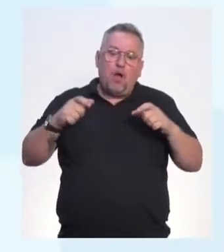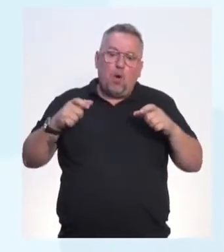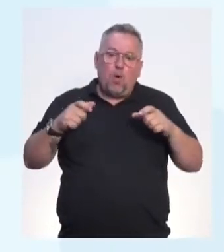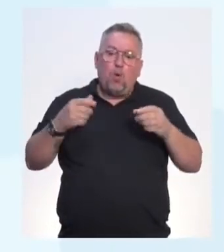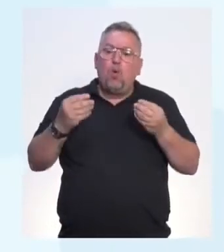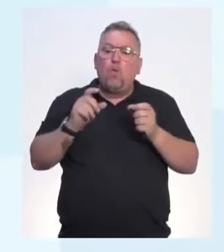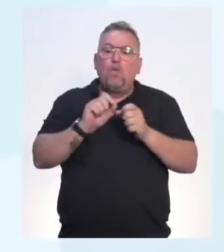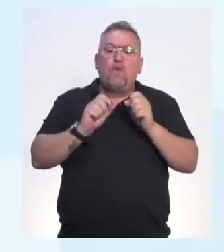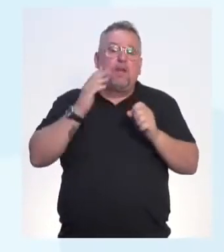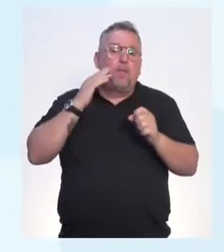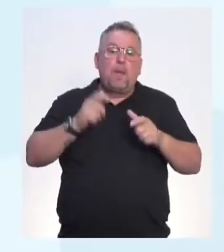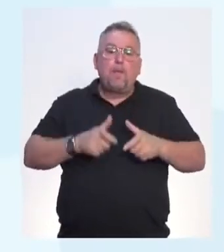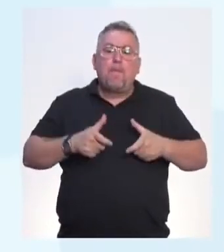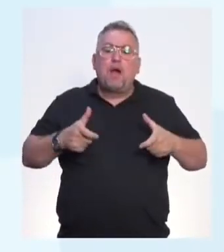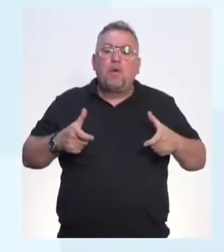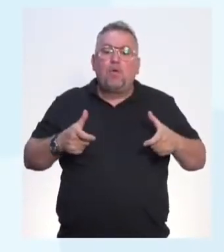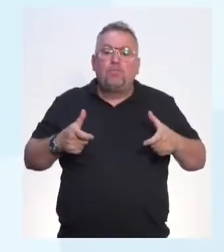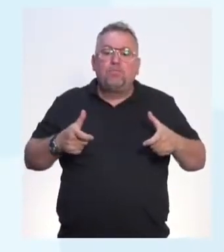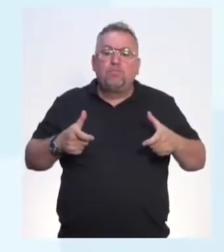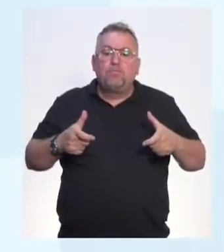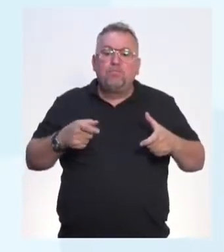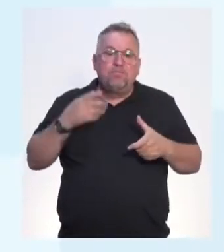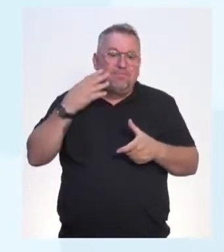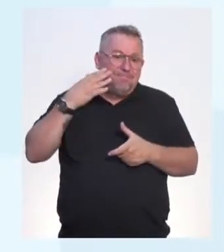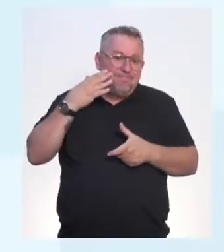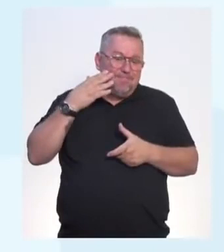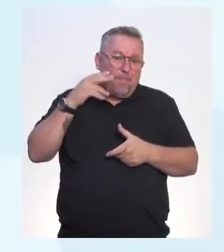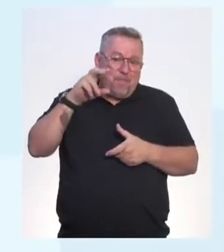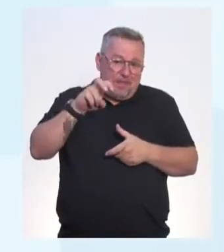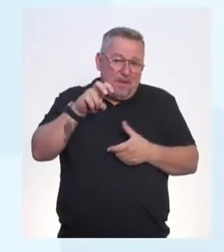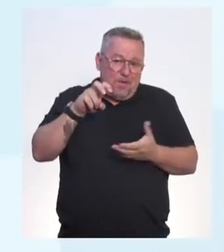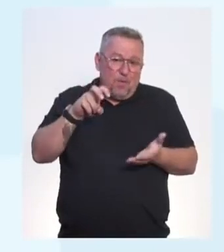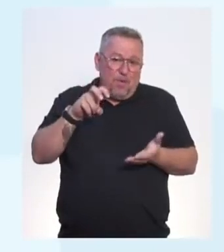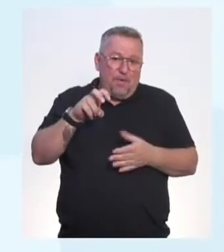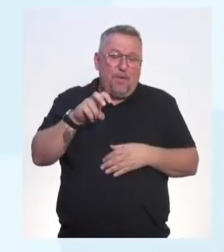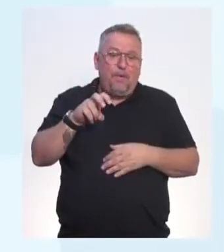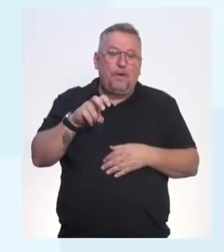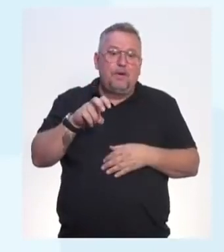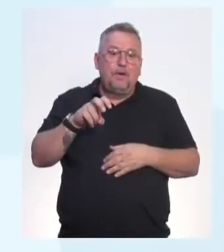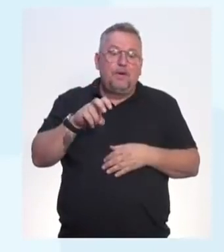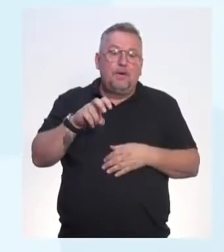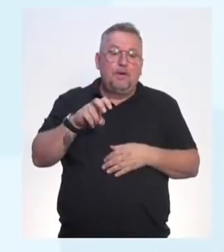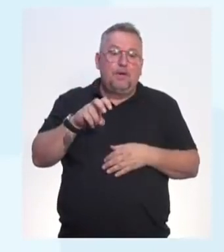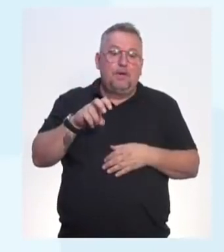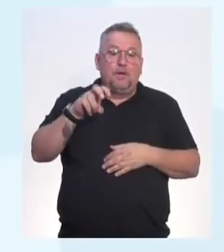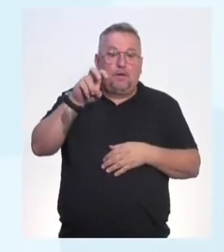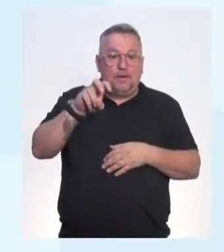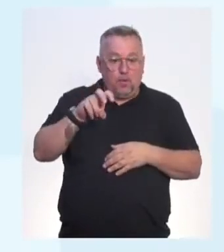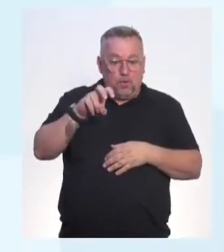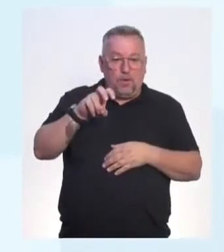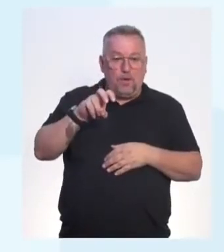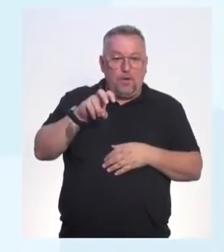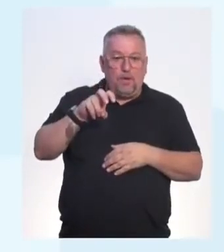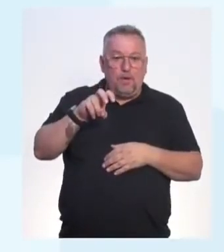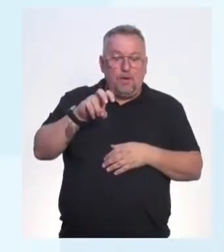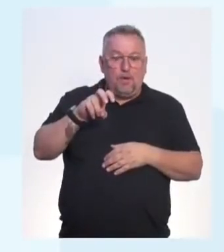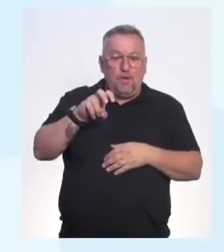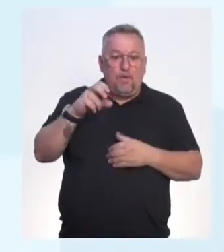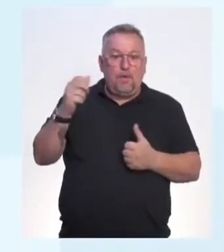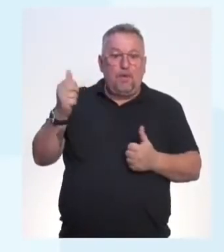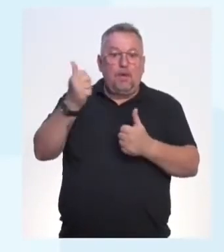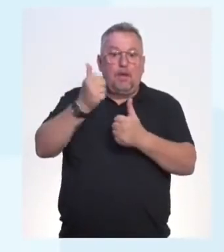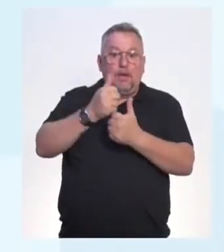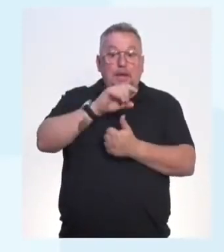que você vai saber qual é o maior? Você já não sabe que o x vale 5 centímetros? Então, você vai pegar esse x valendo 5, vai substituir